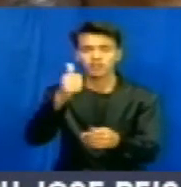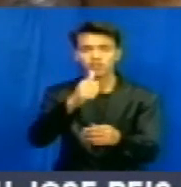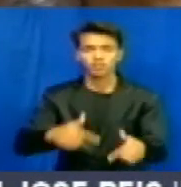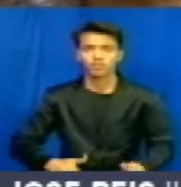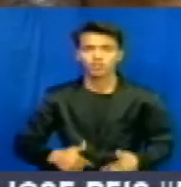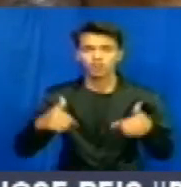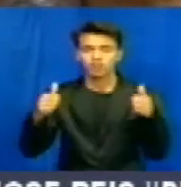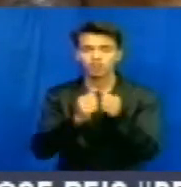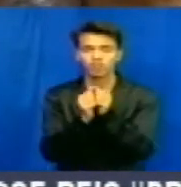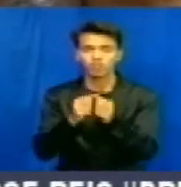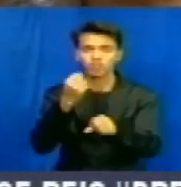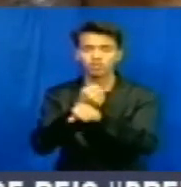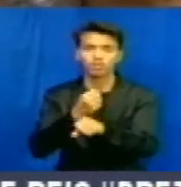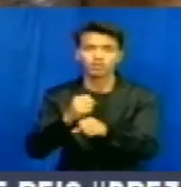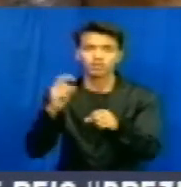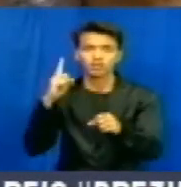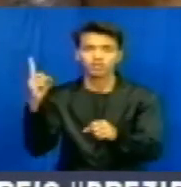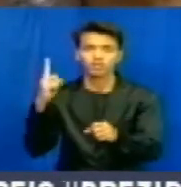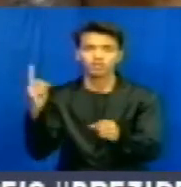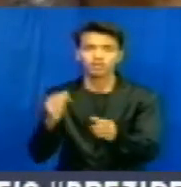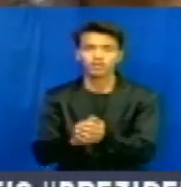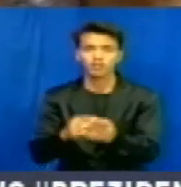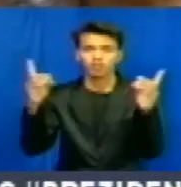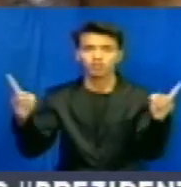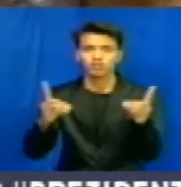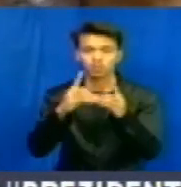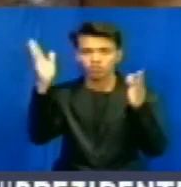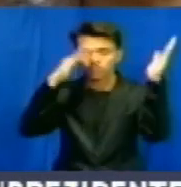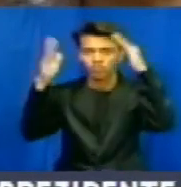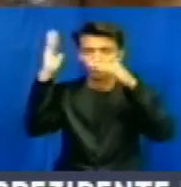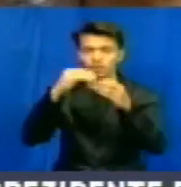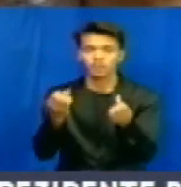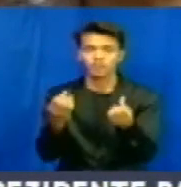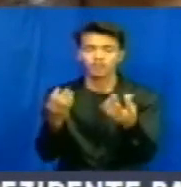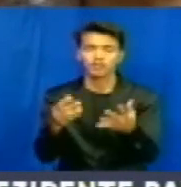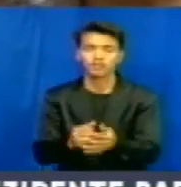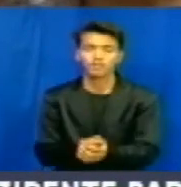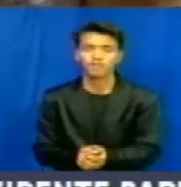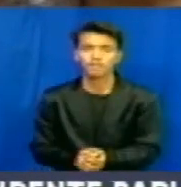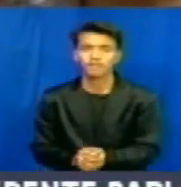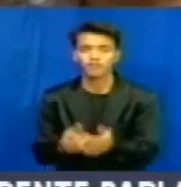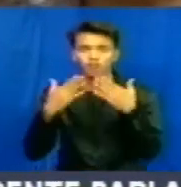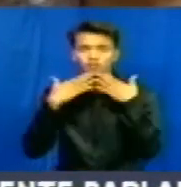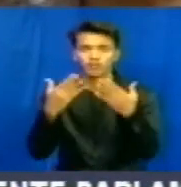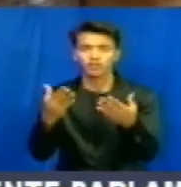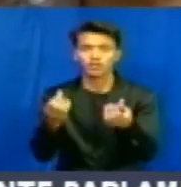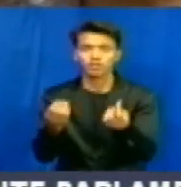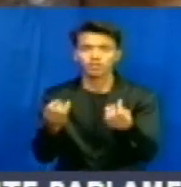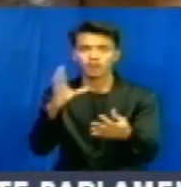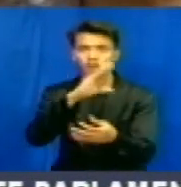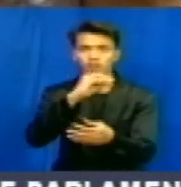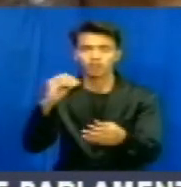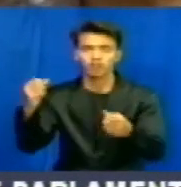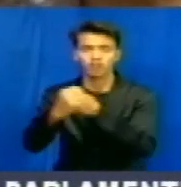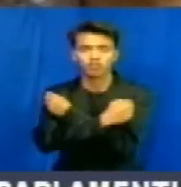ramuto, no forte na fata em rassouro o problema eu em, inclusive acusação ba Mubelo. Obrigado, Barak, no